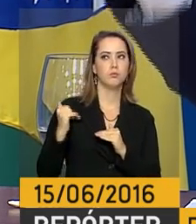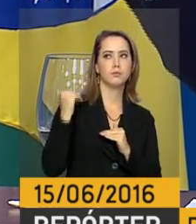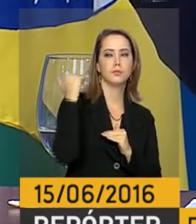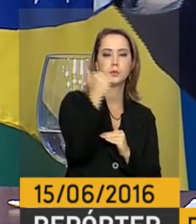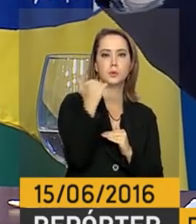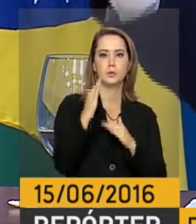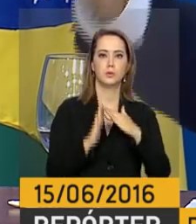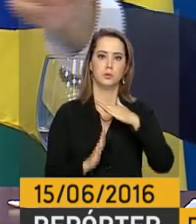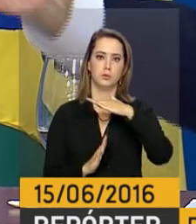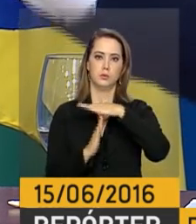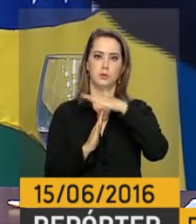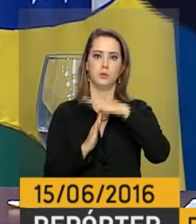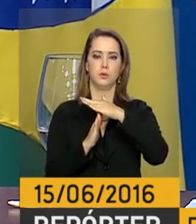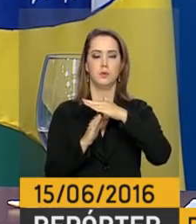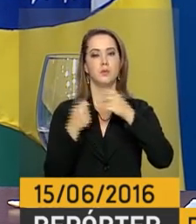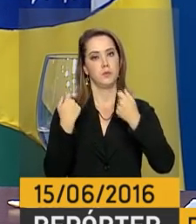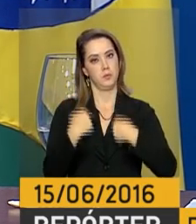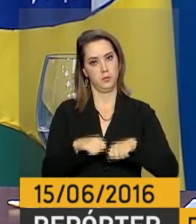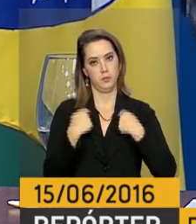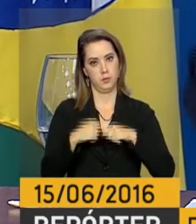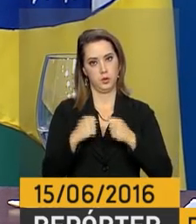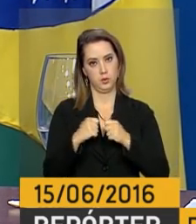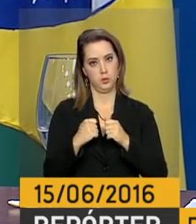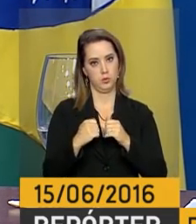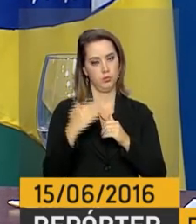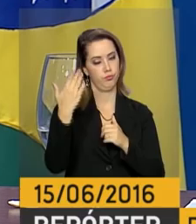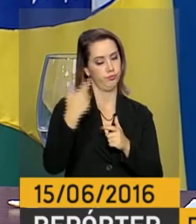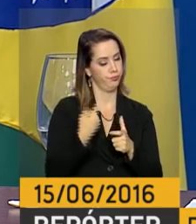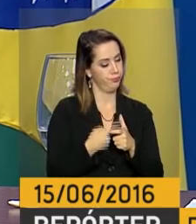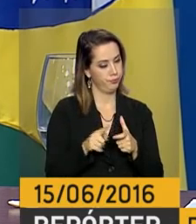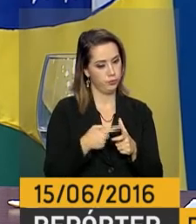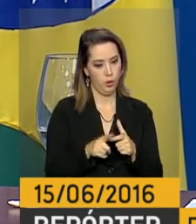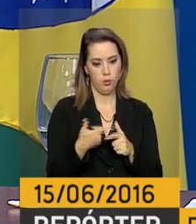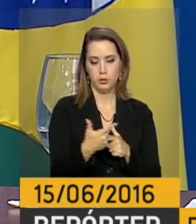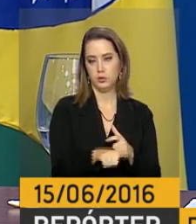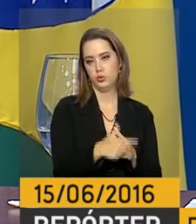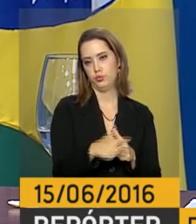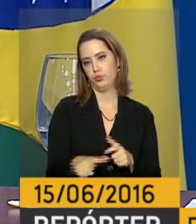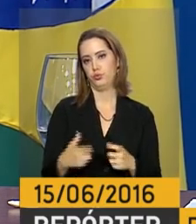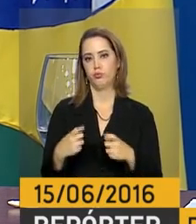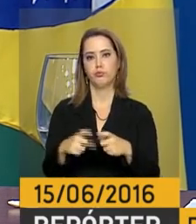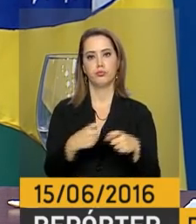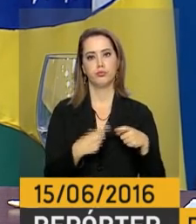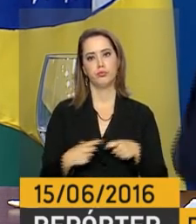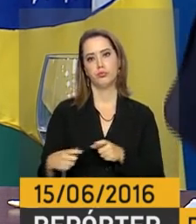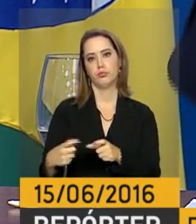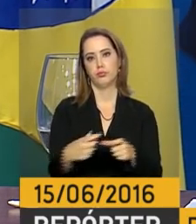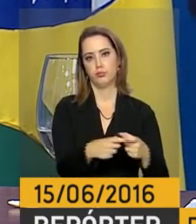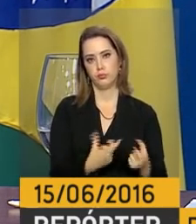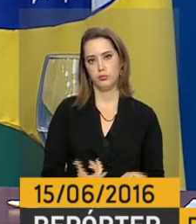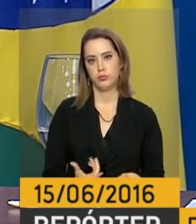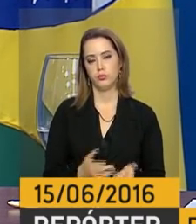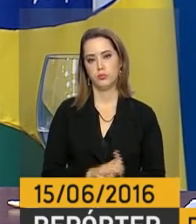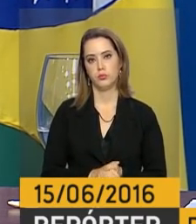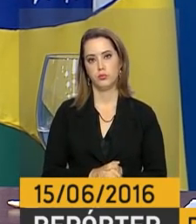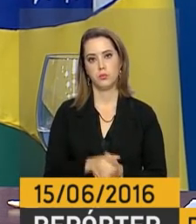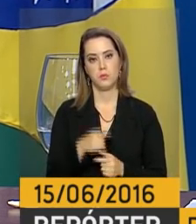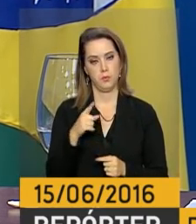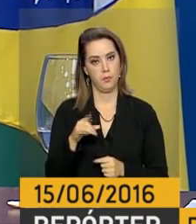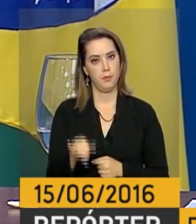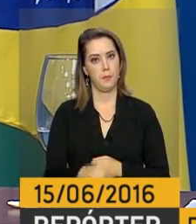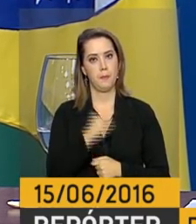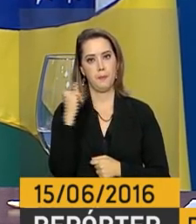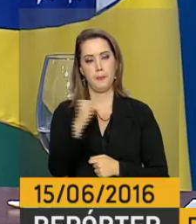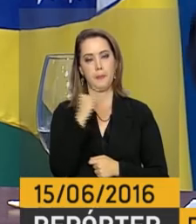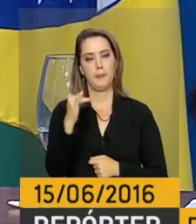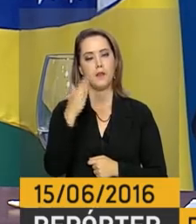vai demandar diminuição proporcional de outras despesas. De novo, o importante é fixar